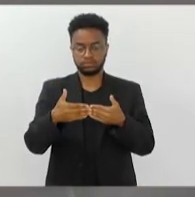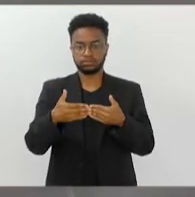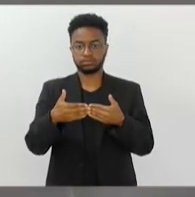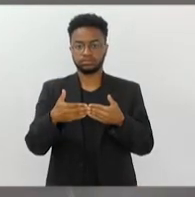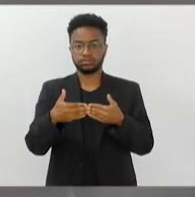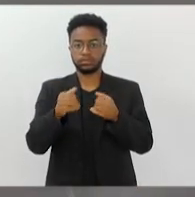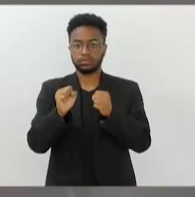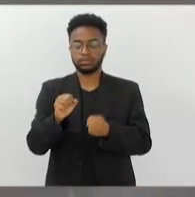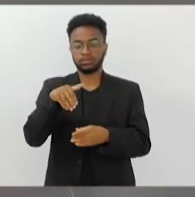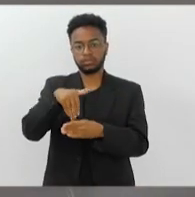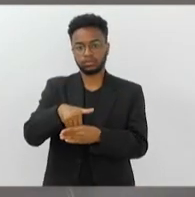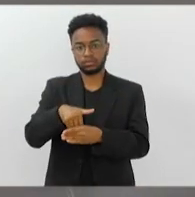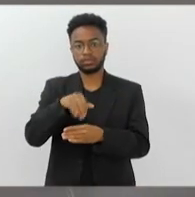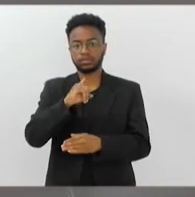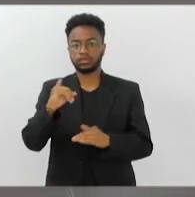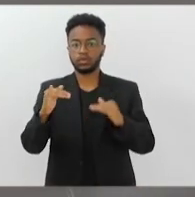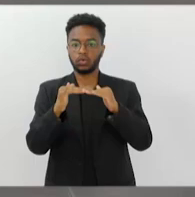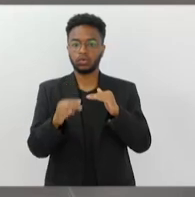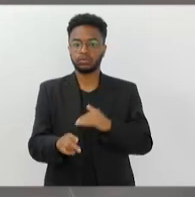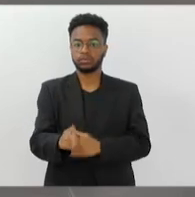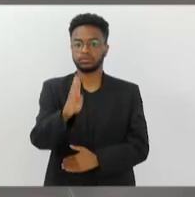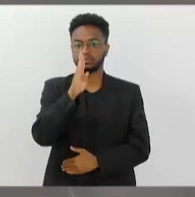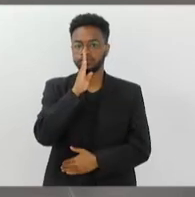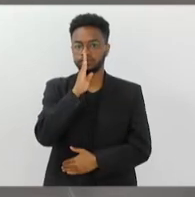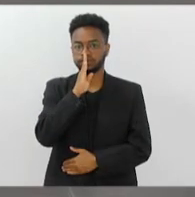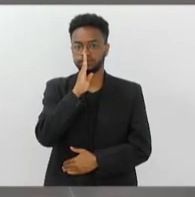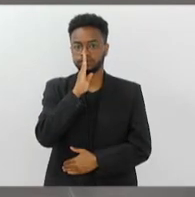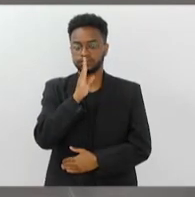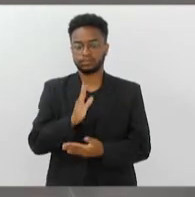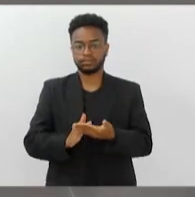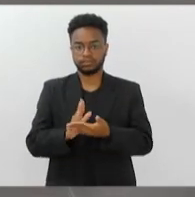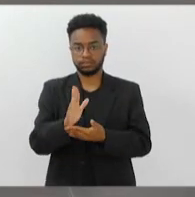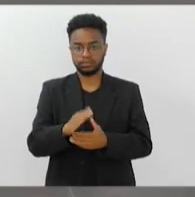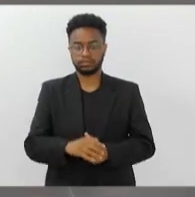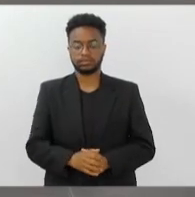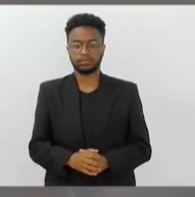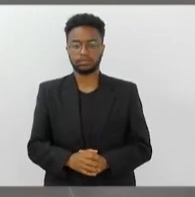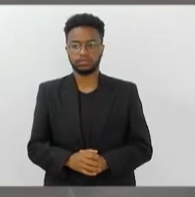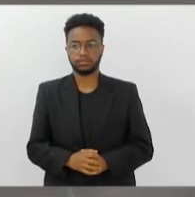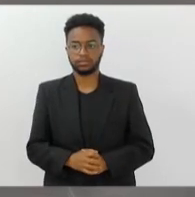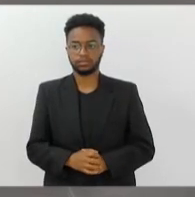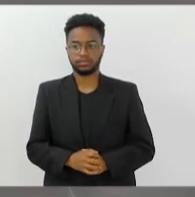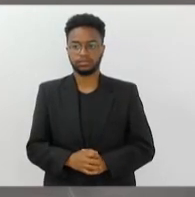discussão. Em votação. Os senhores que acordam, permaneçam como estão. Aprovado.